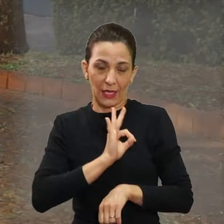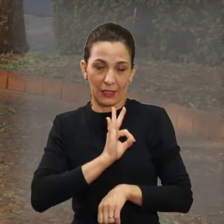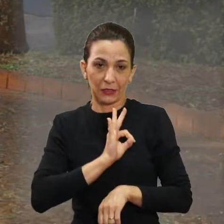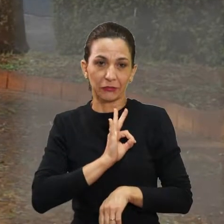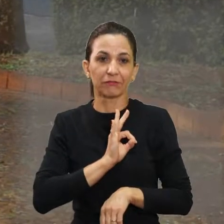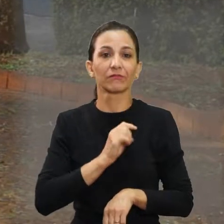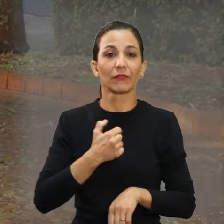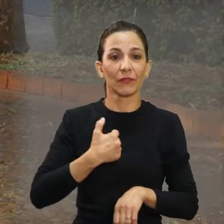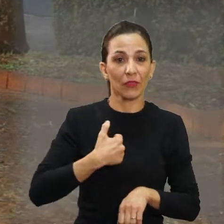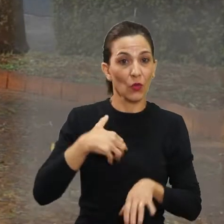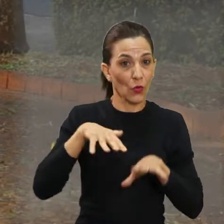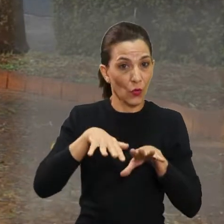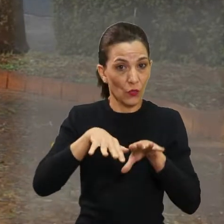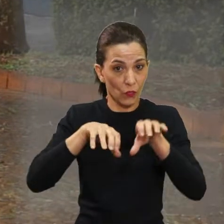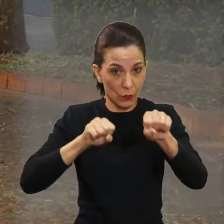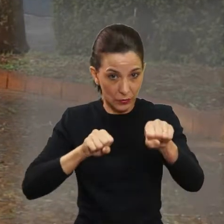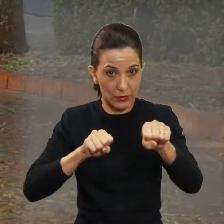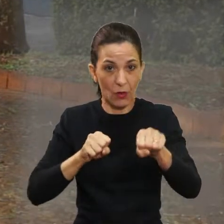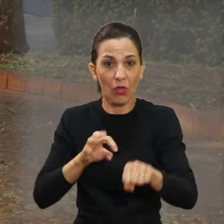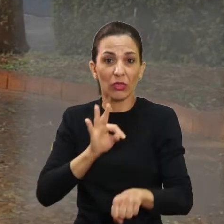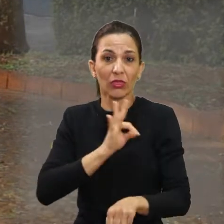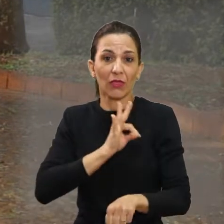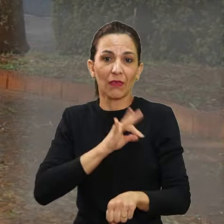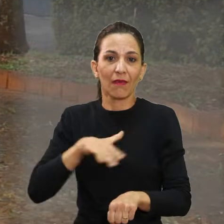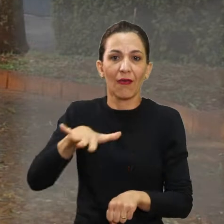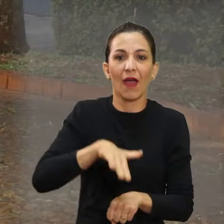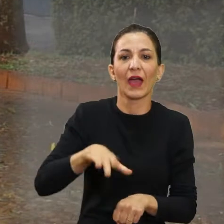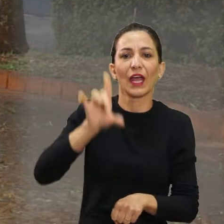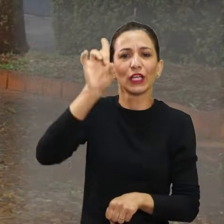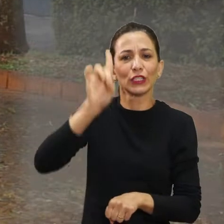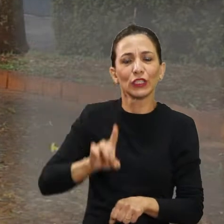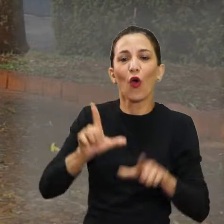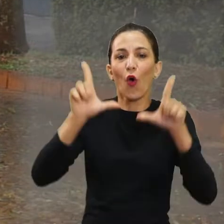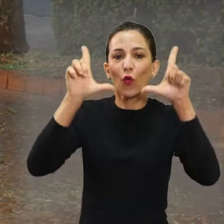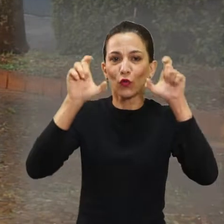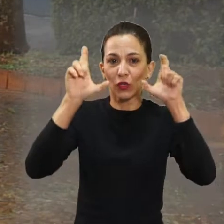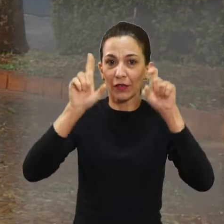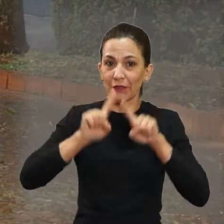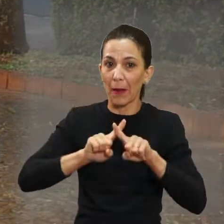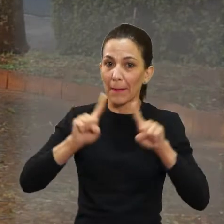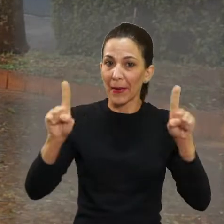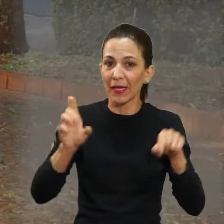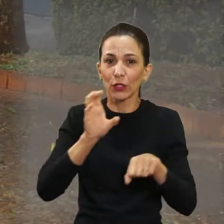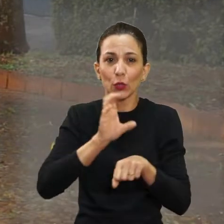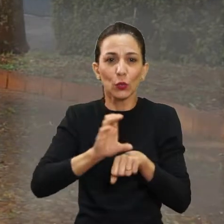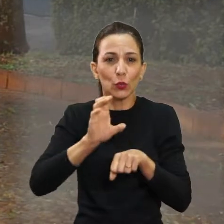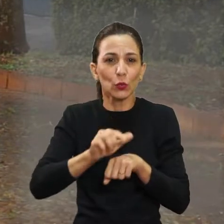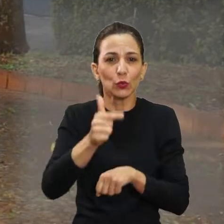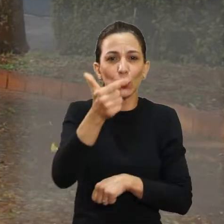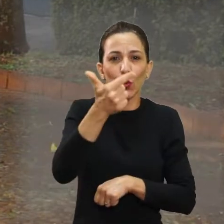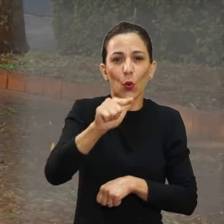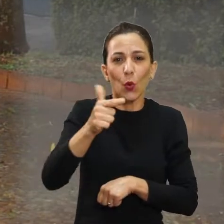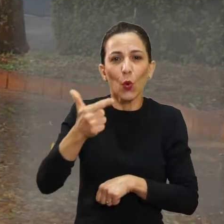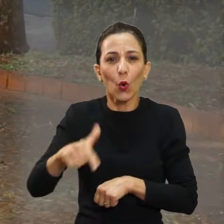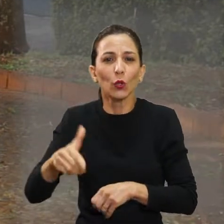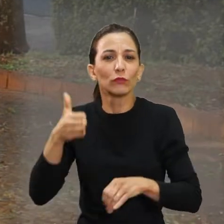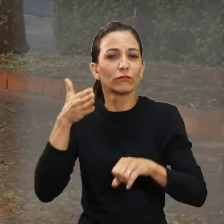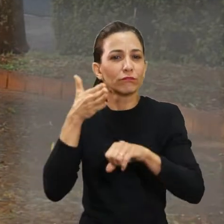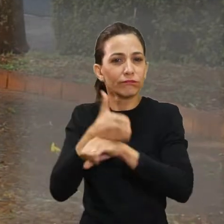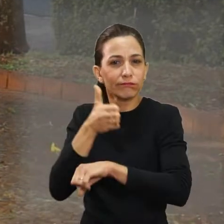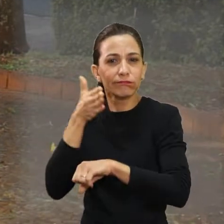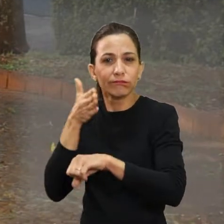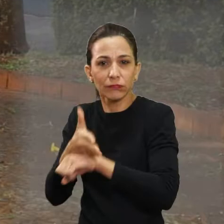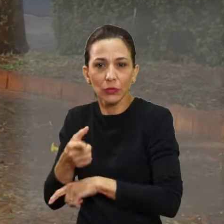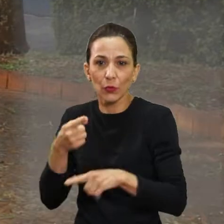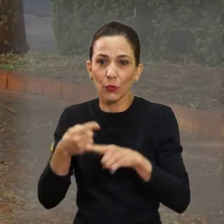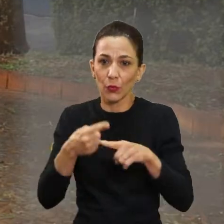uma especialização, fui fazer cursos técnicos na área, que eu sou diretor, minha formação técnica é de direção de fotografia especificamente,